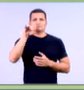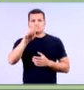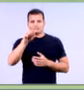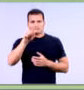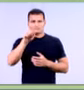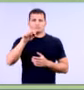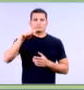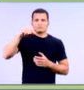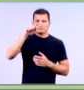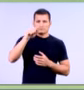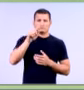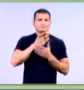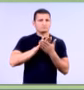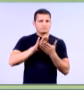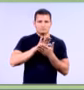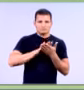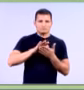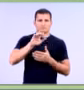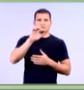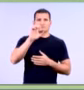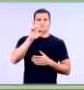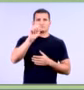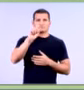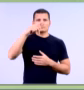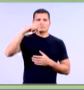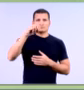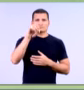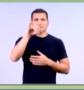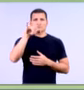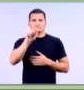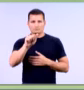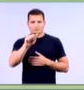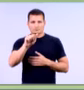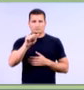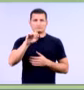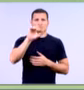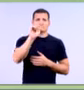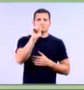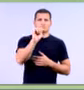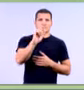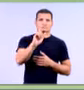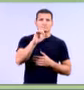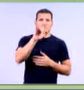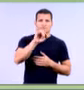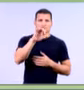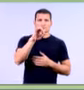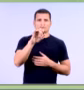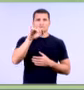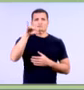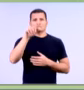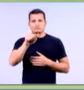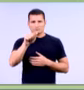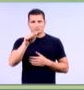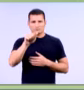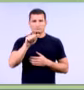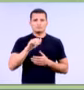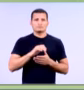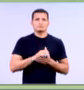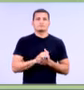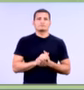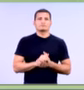Apoia, europeia, ideia, plateia. E isso só nessas